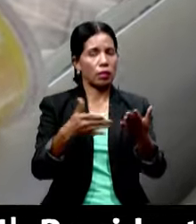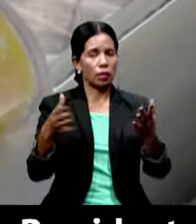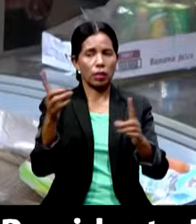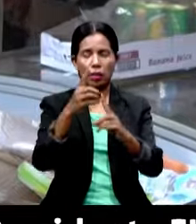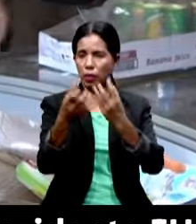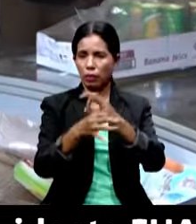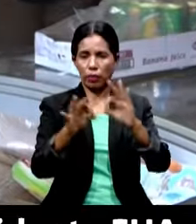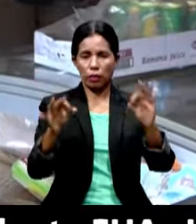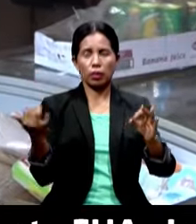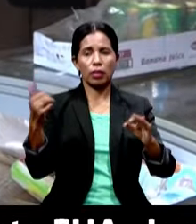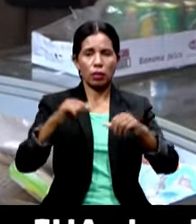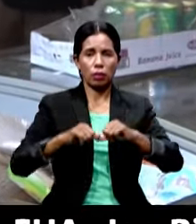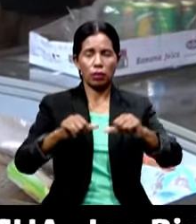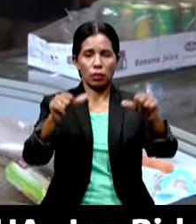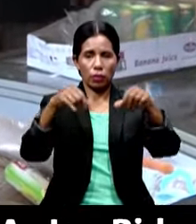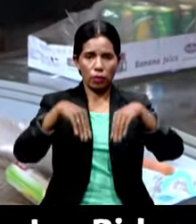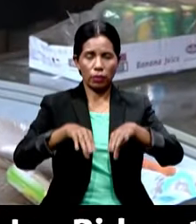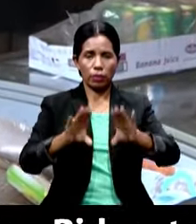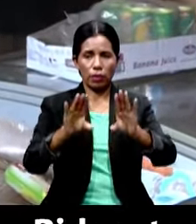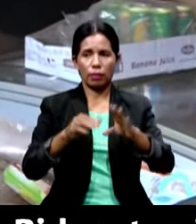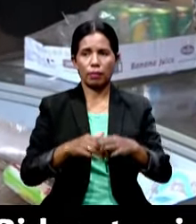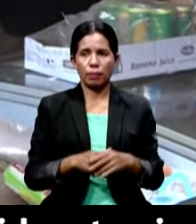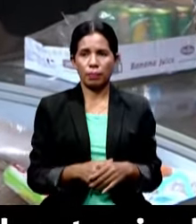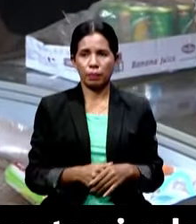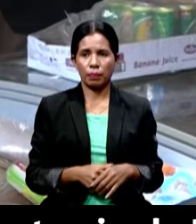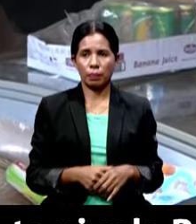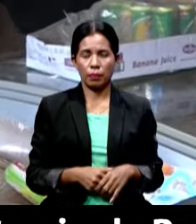liwana prazo, mebesira continuofaan.